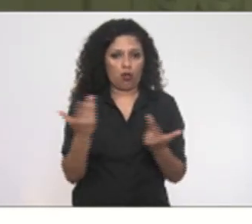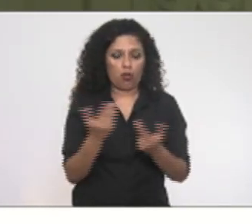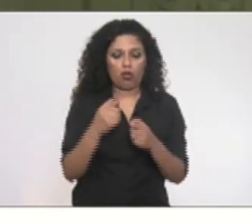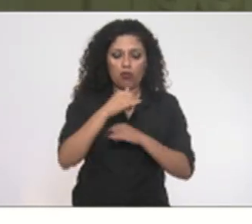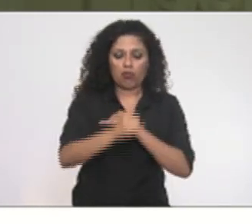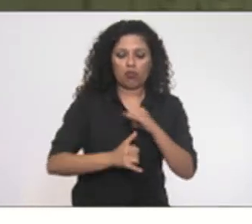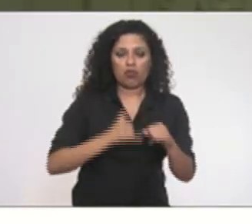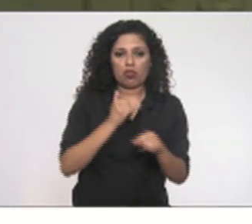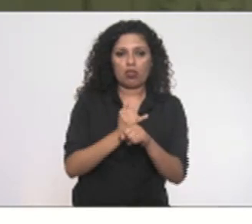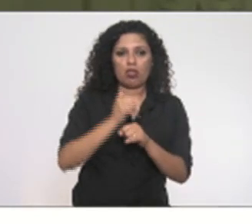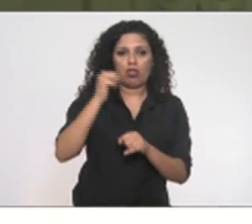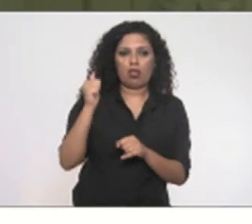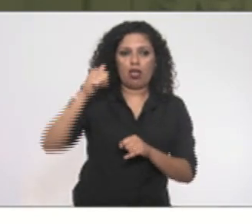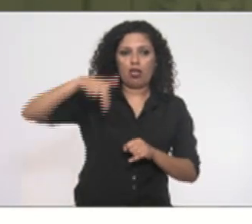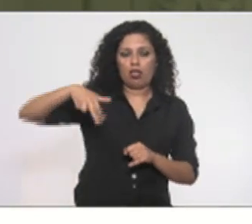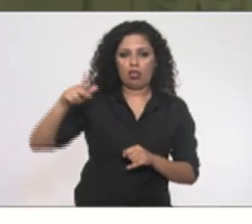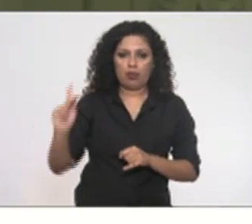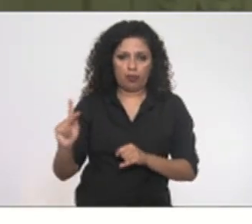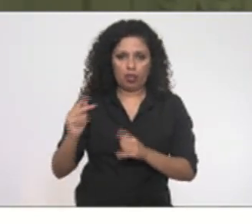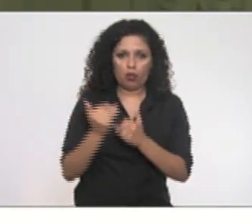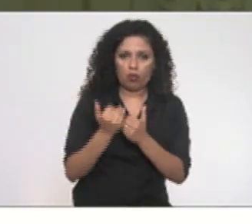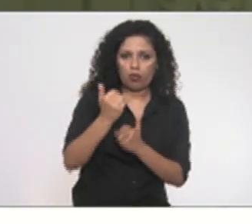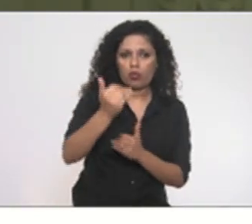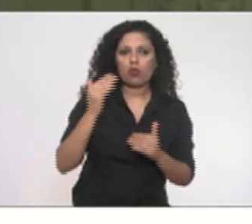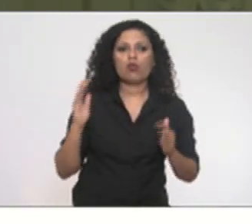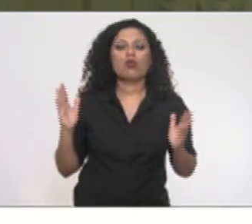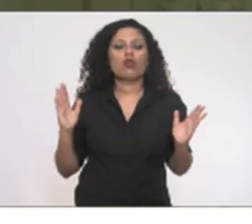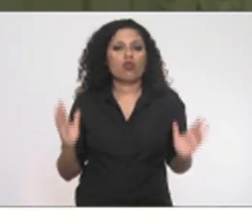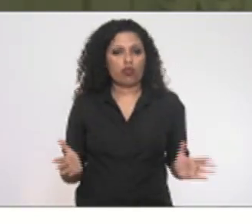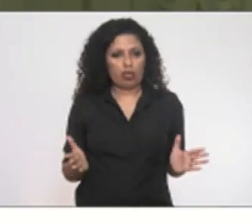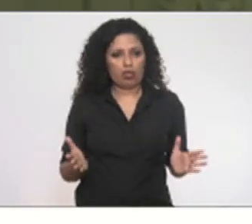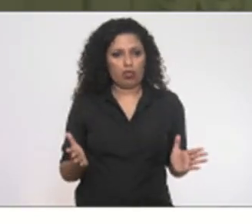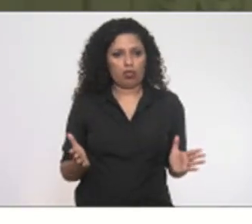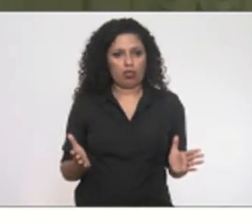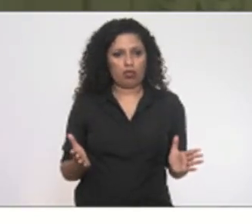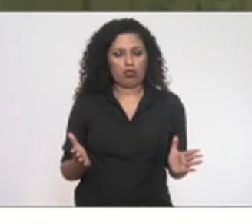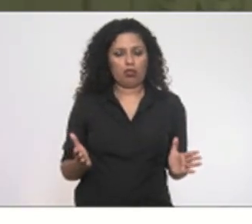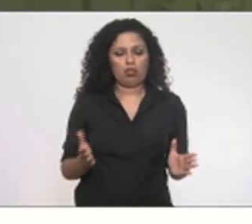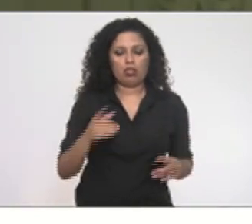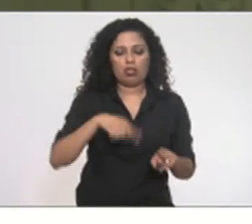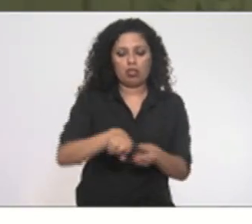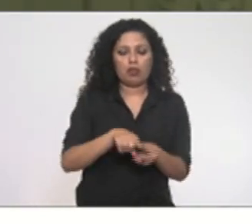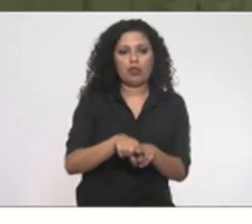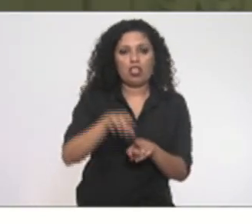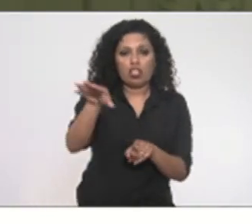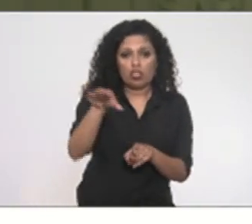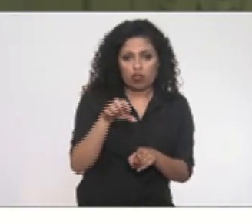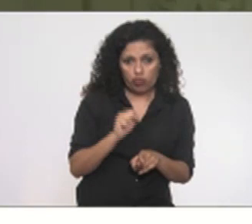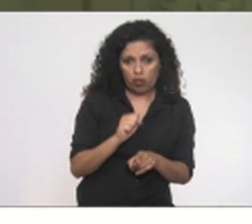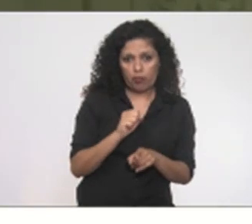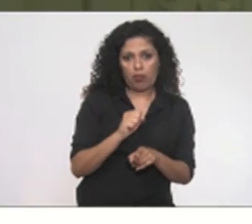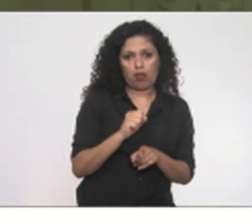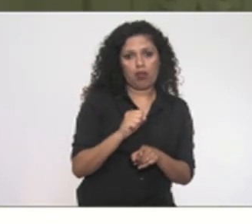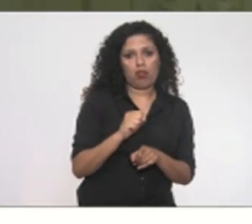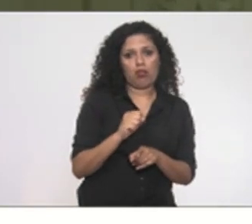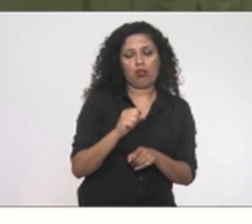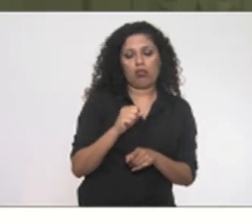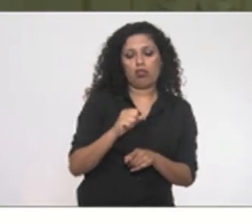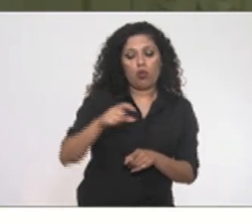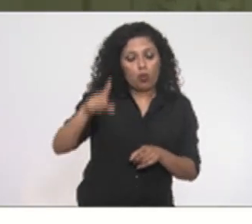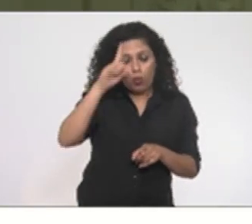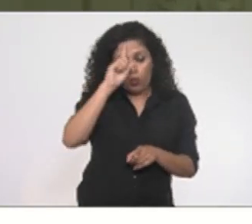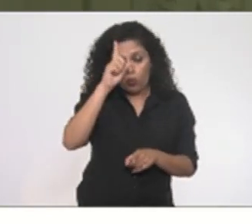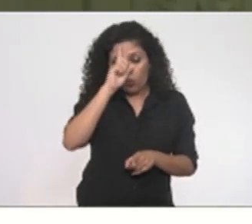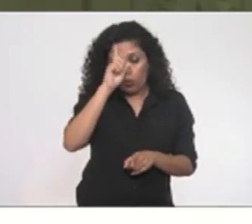em andamento e que a gente espera que se acelere daqui para frente. Essas chamadas públicas vão ser anuais e a forma